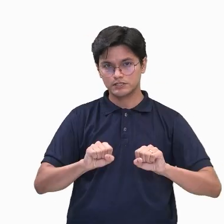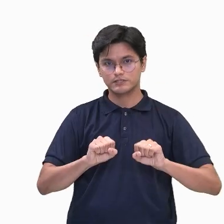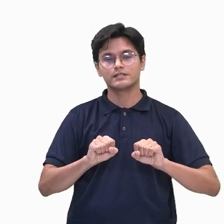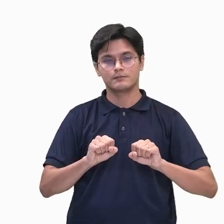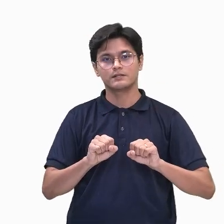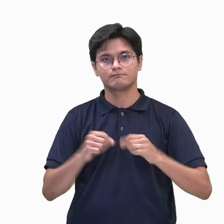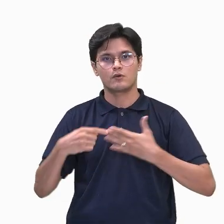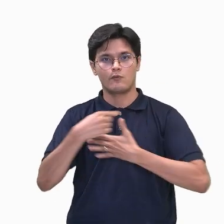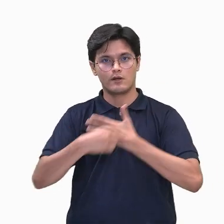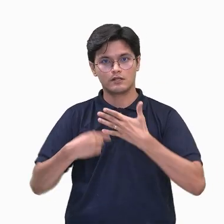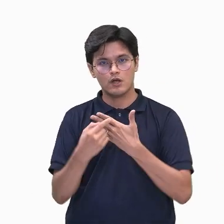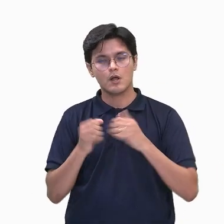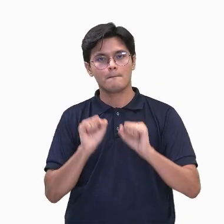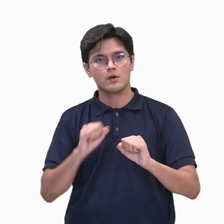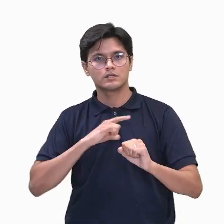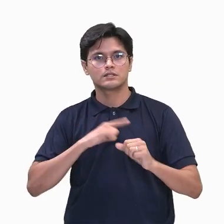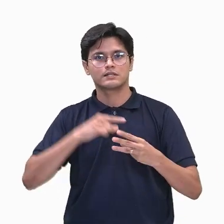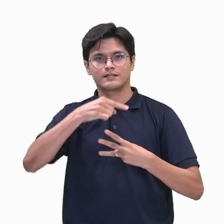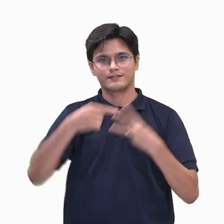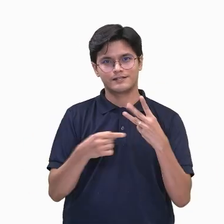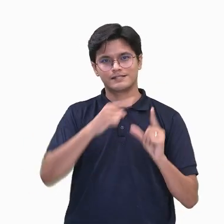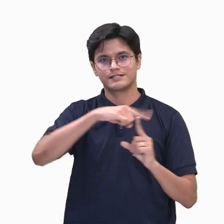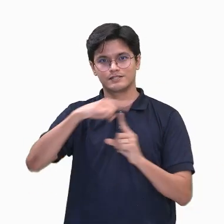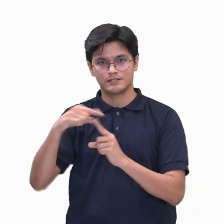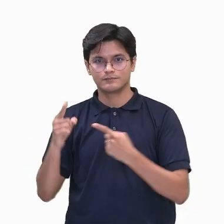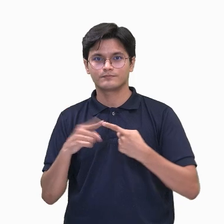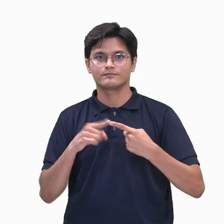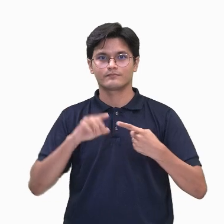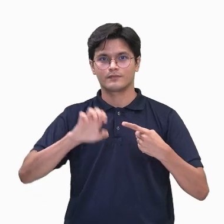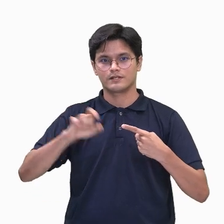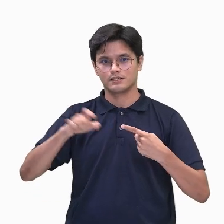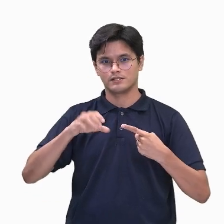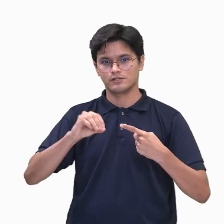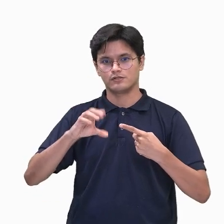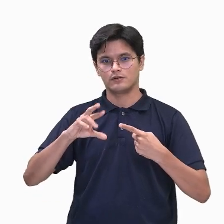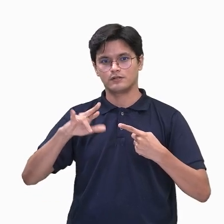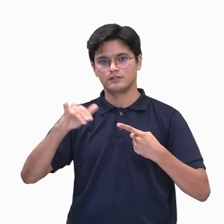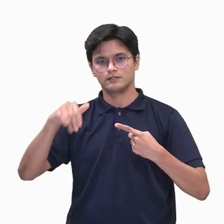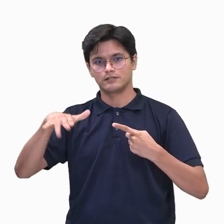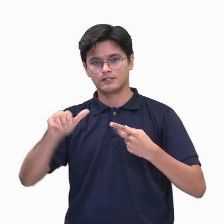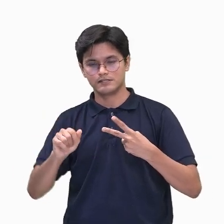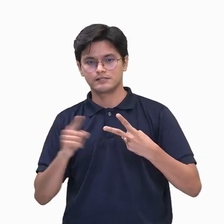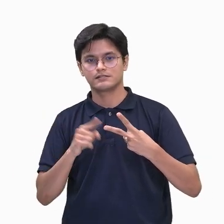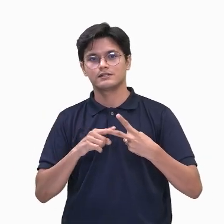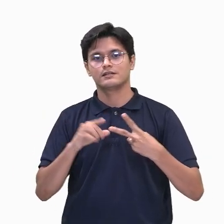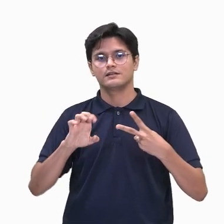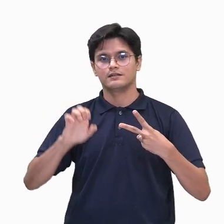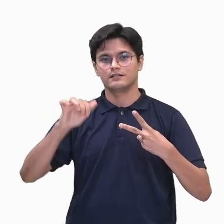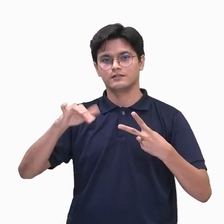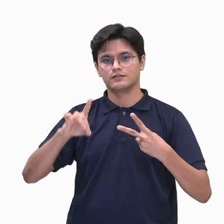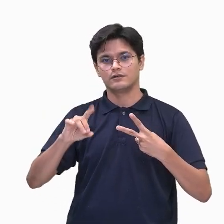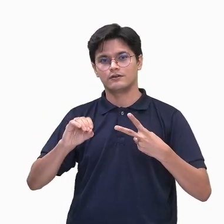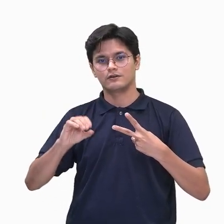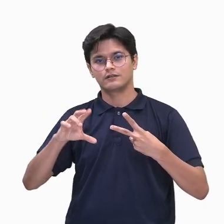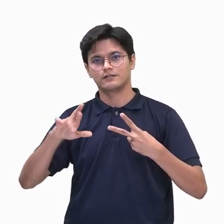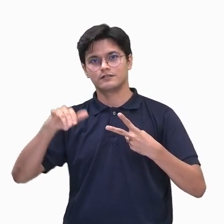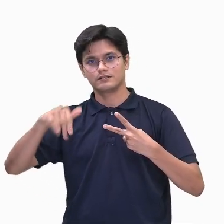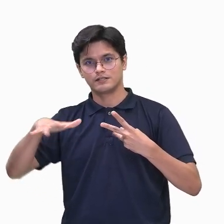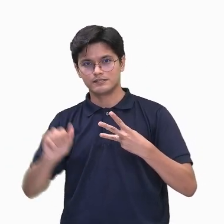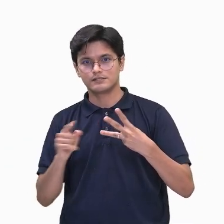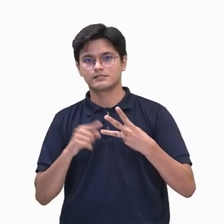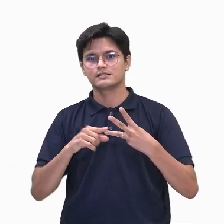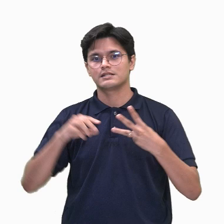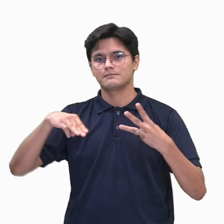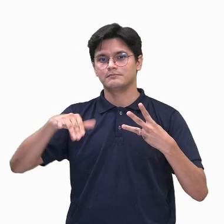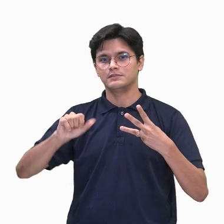ser classificadas em três tipos: exócrinas, endócrinas e mistas, quando ela é tanto exócrina e endócrina.